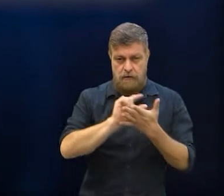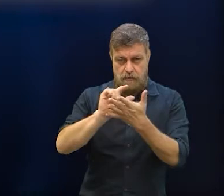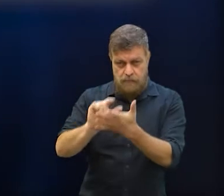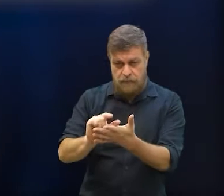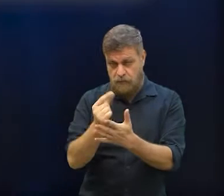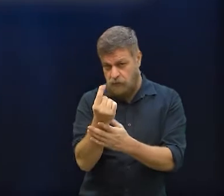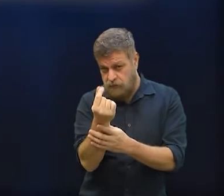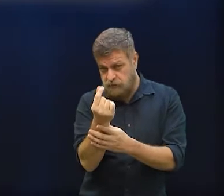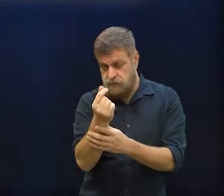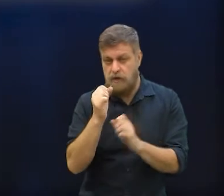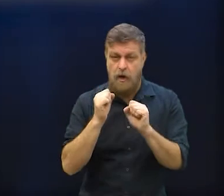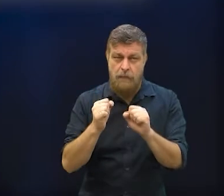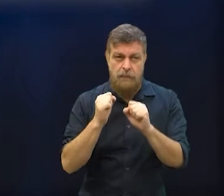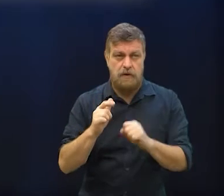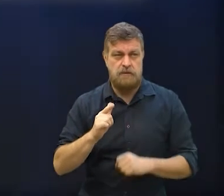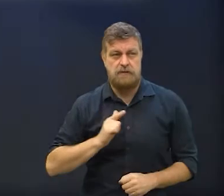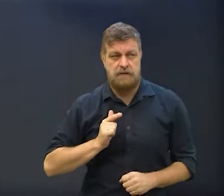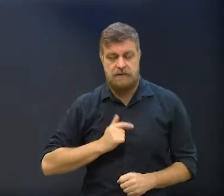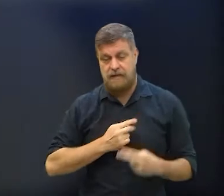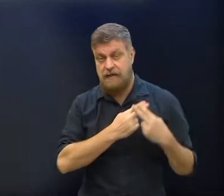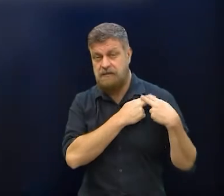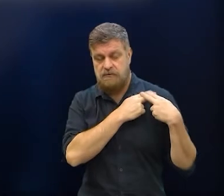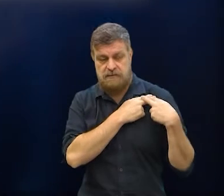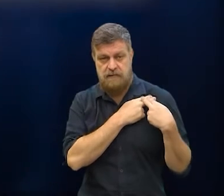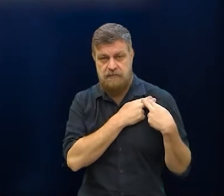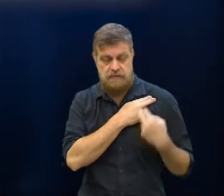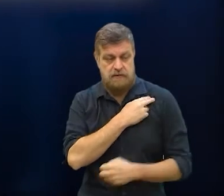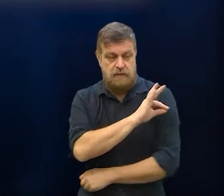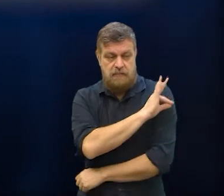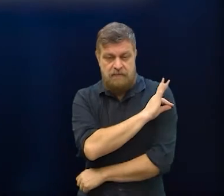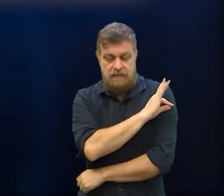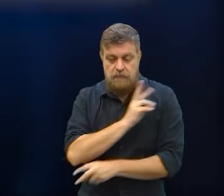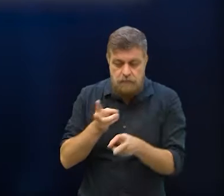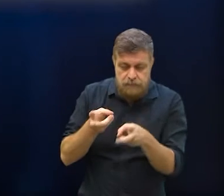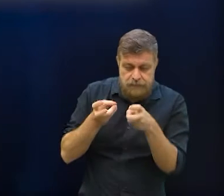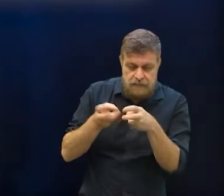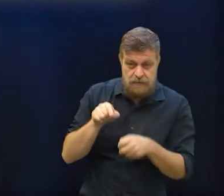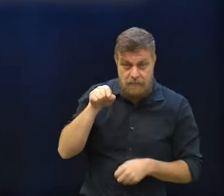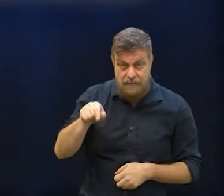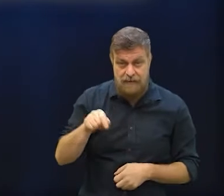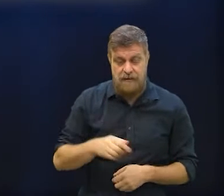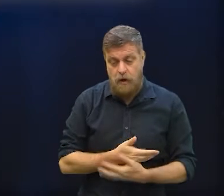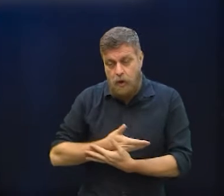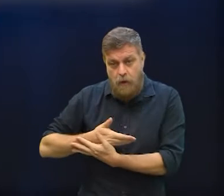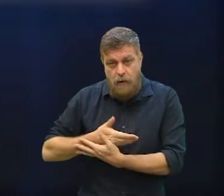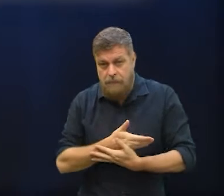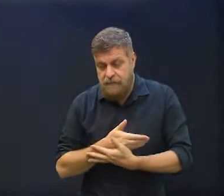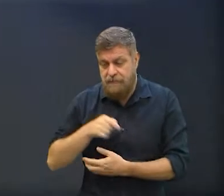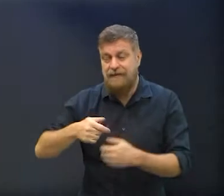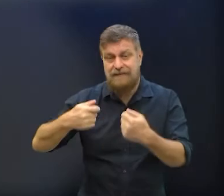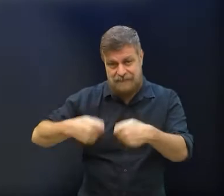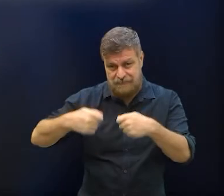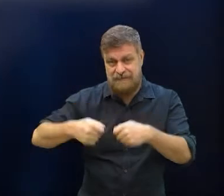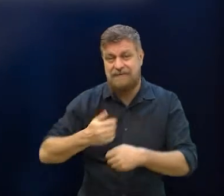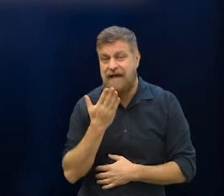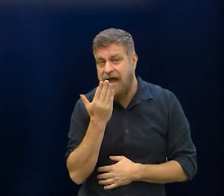de repasse do voucher escolar poderão ser elevados pelo Poder Executivo quando se verificar que a criança